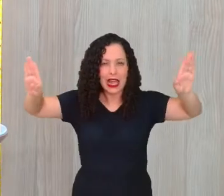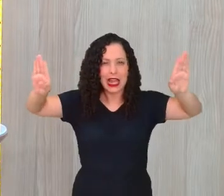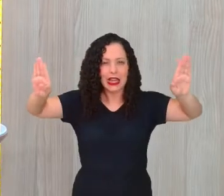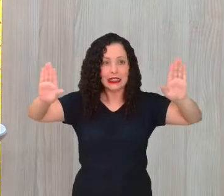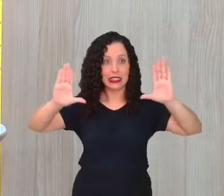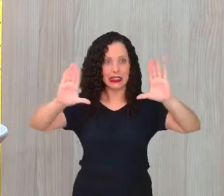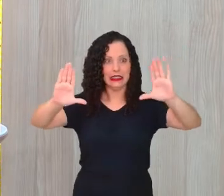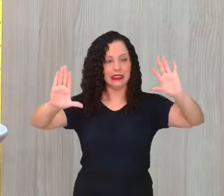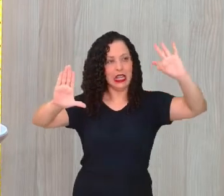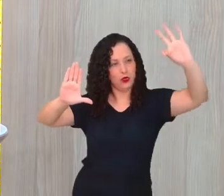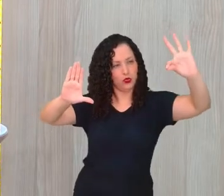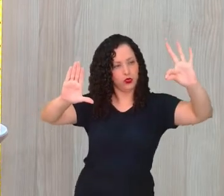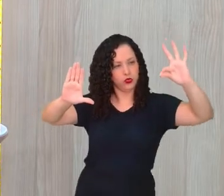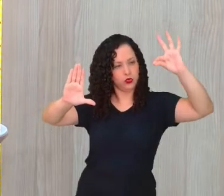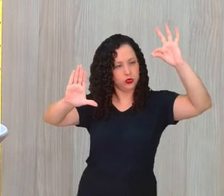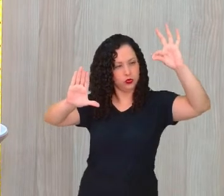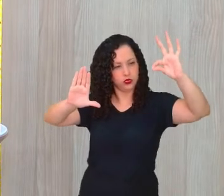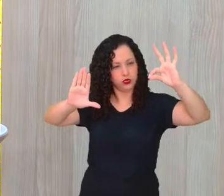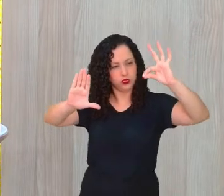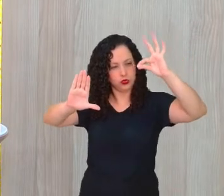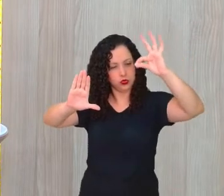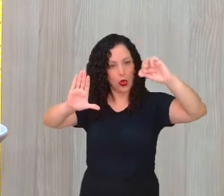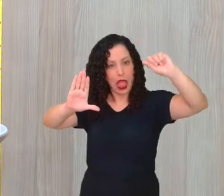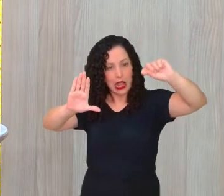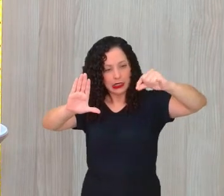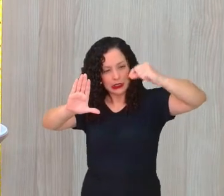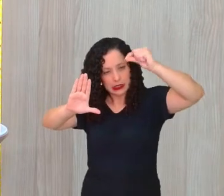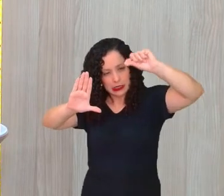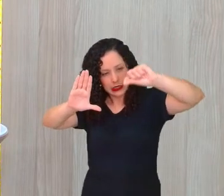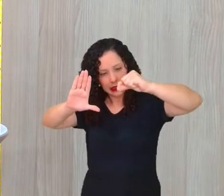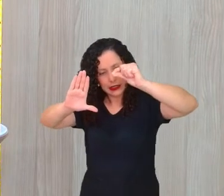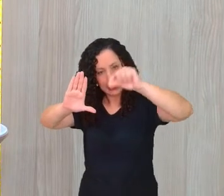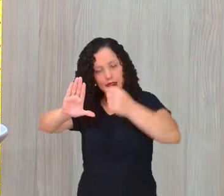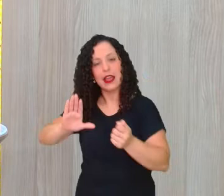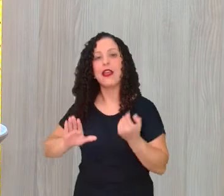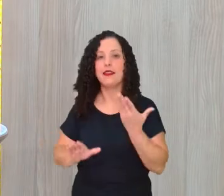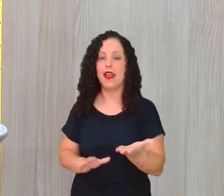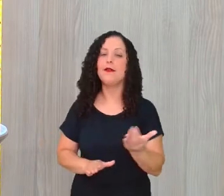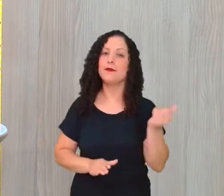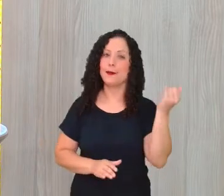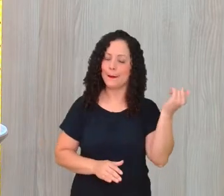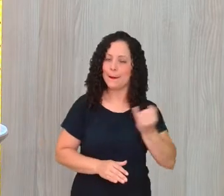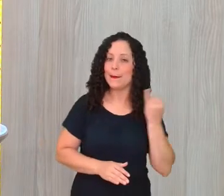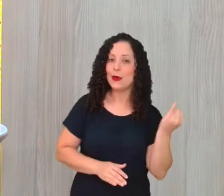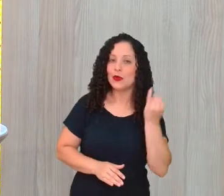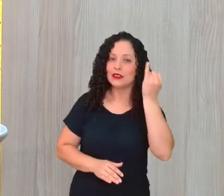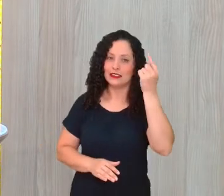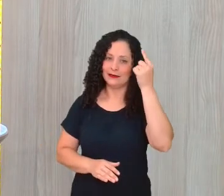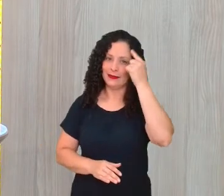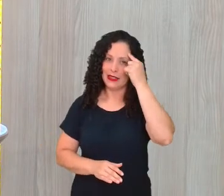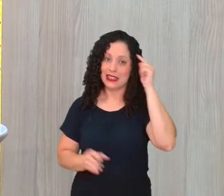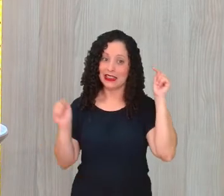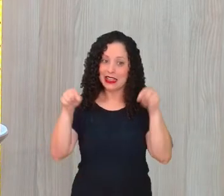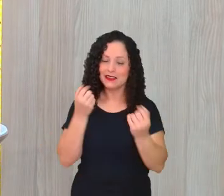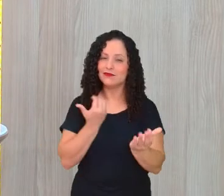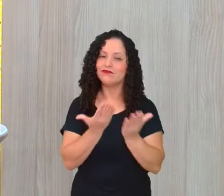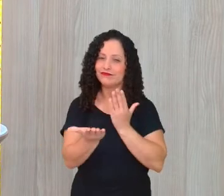E é interessante pensar nisso, nessa metáfora, nessa analogia com o trabalho